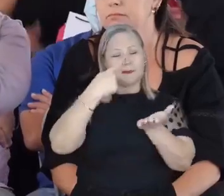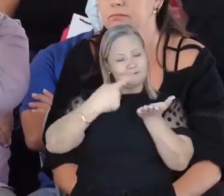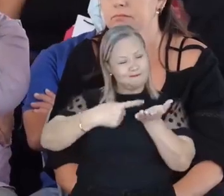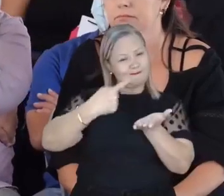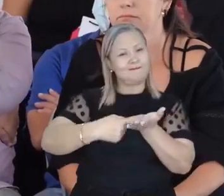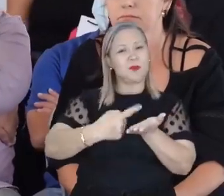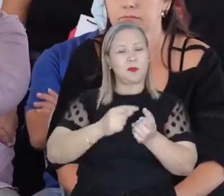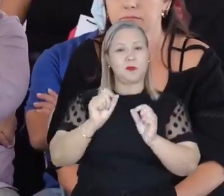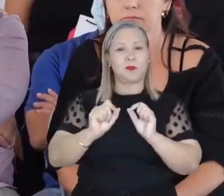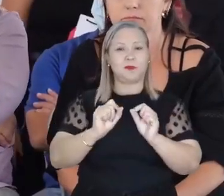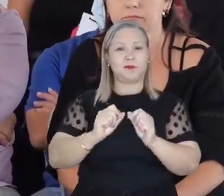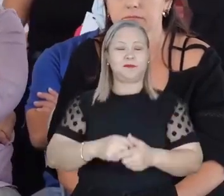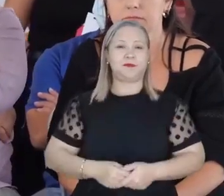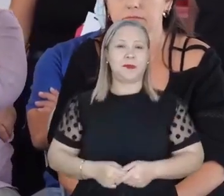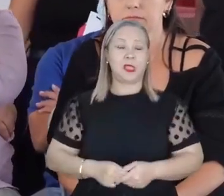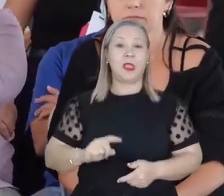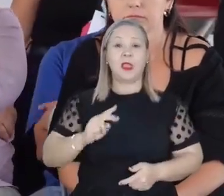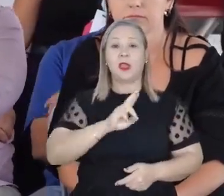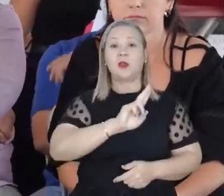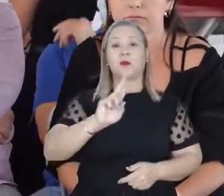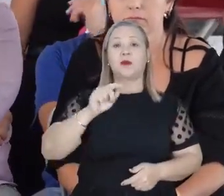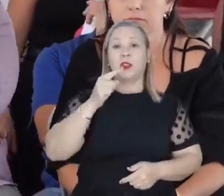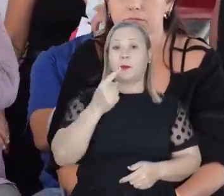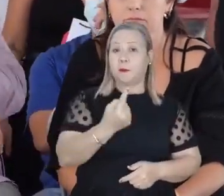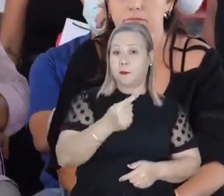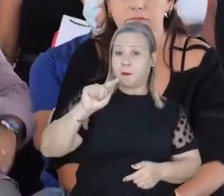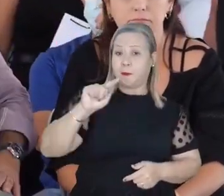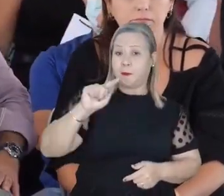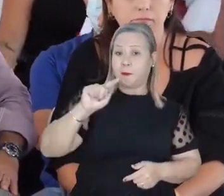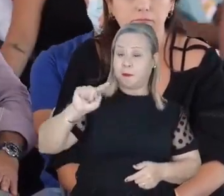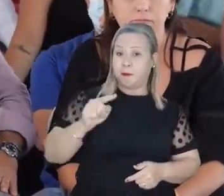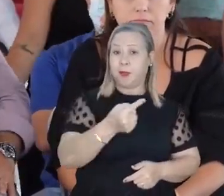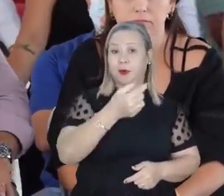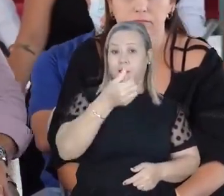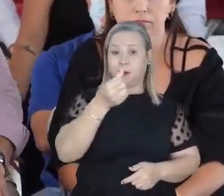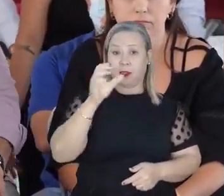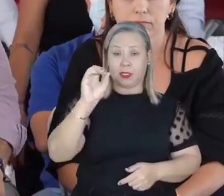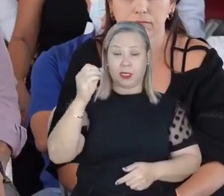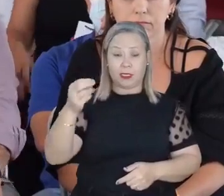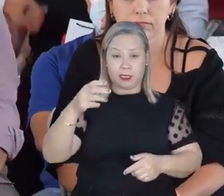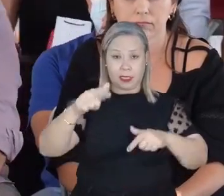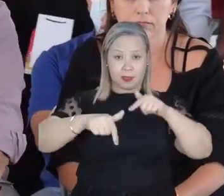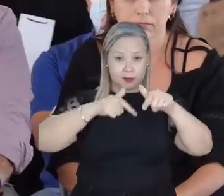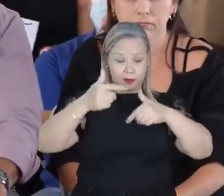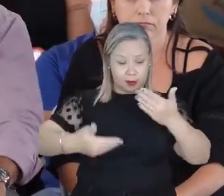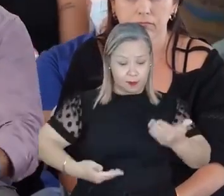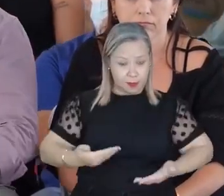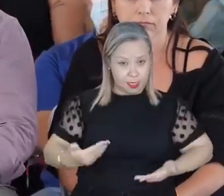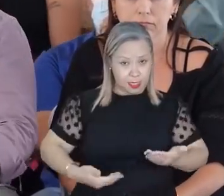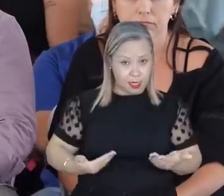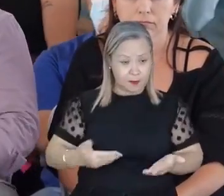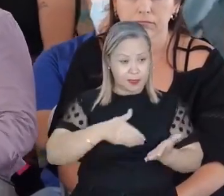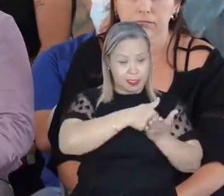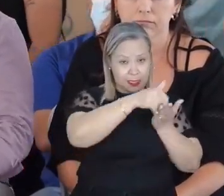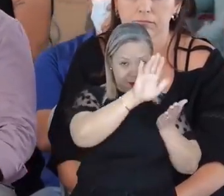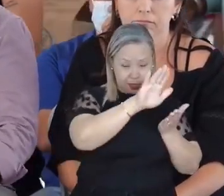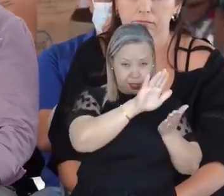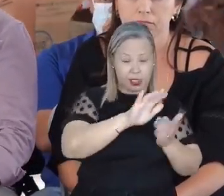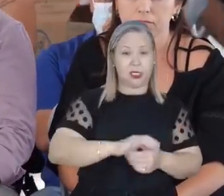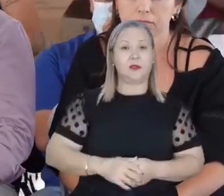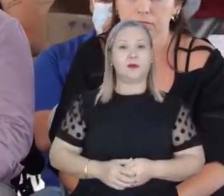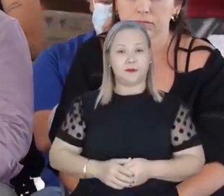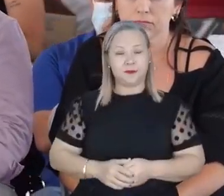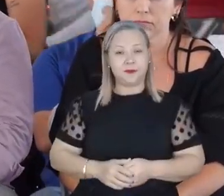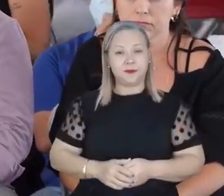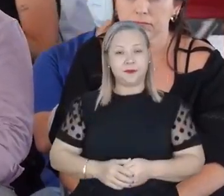1.600 empregados que estão para ser demitidos, mas a Recife BH, que também entrou na linha, e discutir